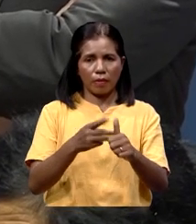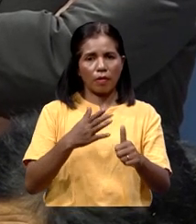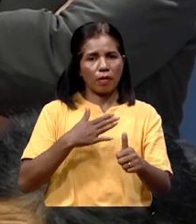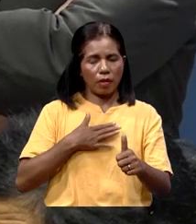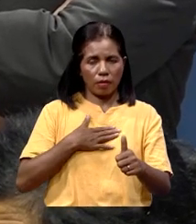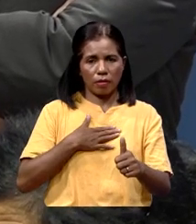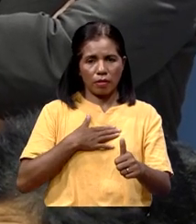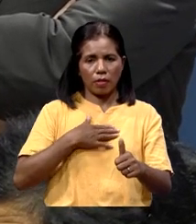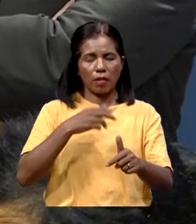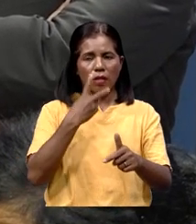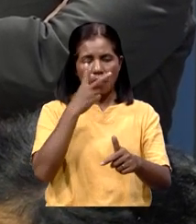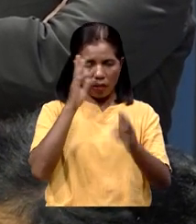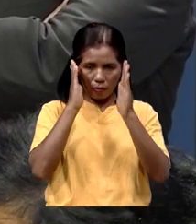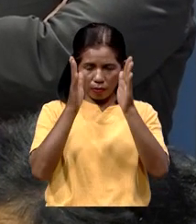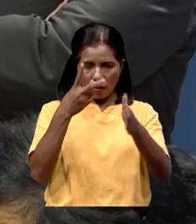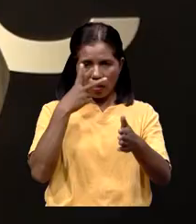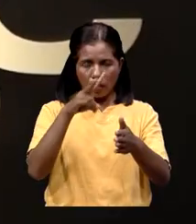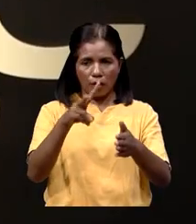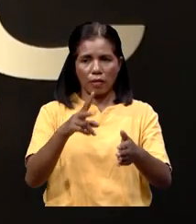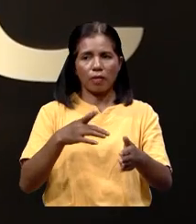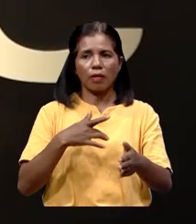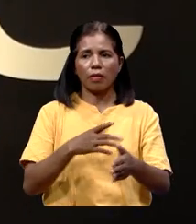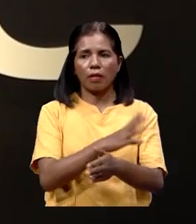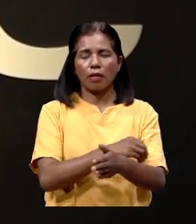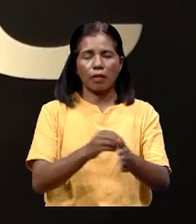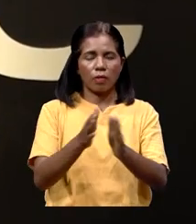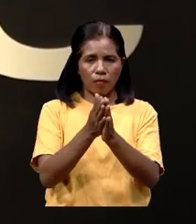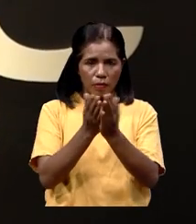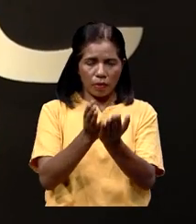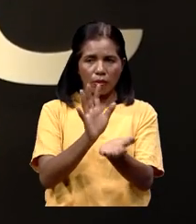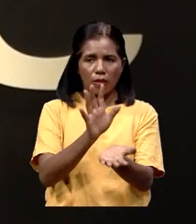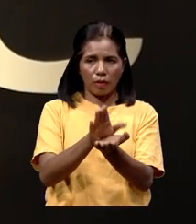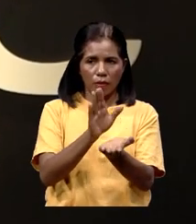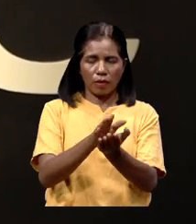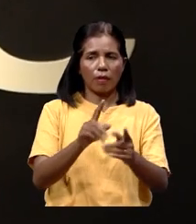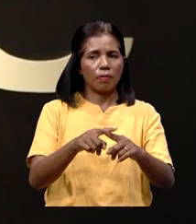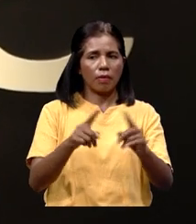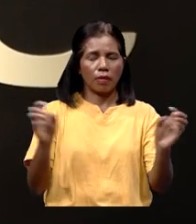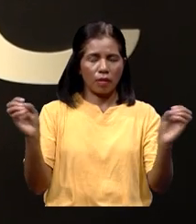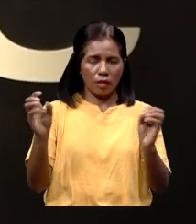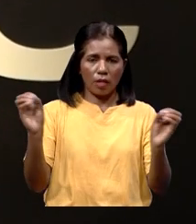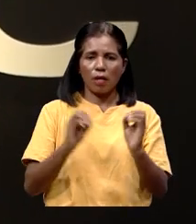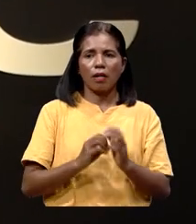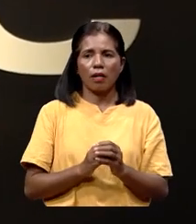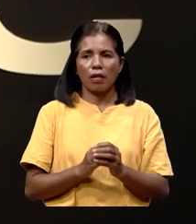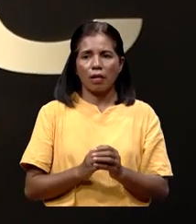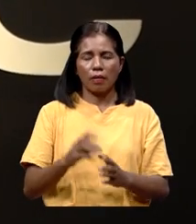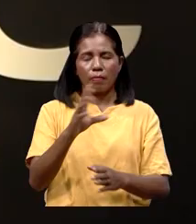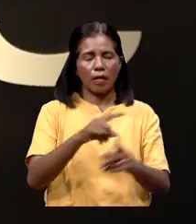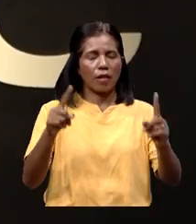versão seria o crocodilo, mas não apenas com o